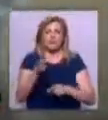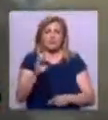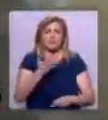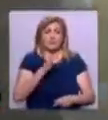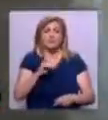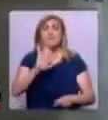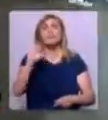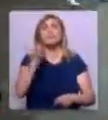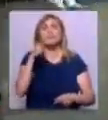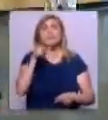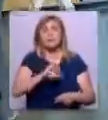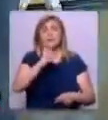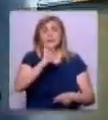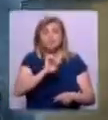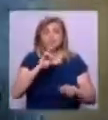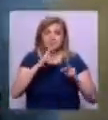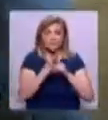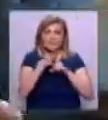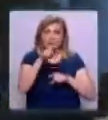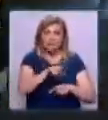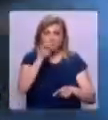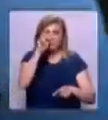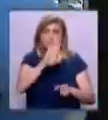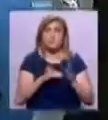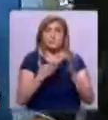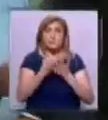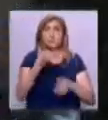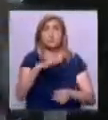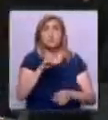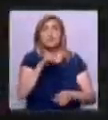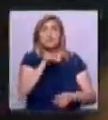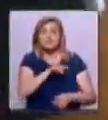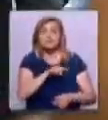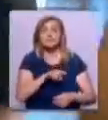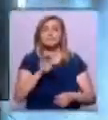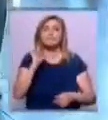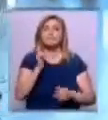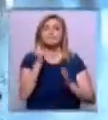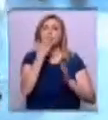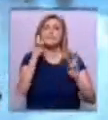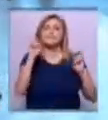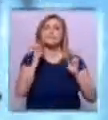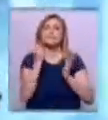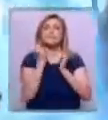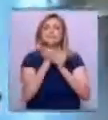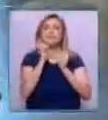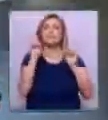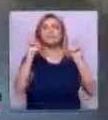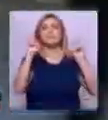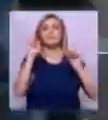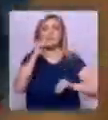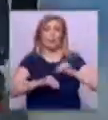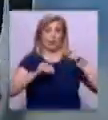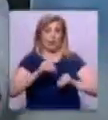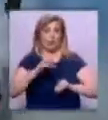A primeira análise de Passos Coelho às propostas do Partido Socialista vieram com carimbo de eleitoralistas. António